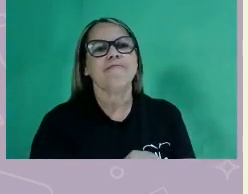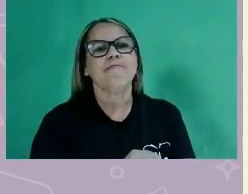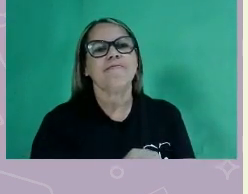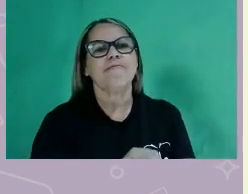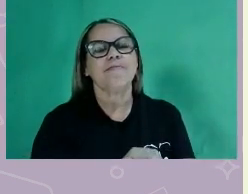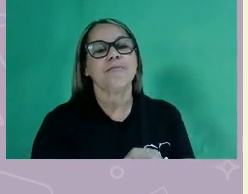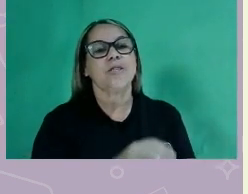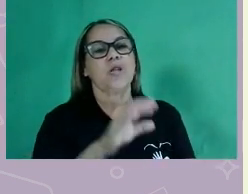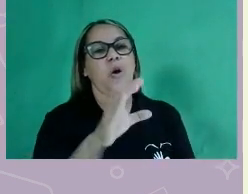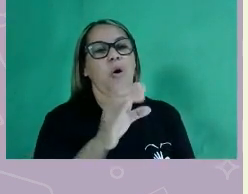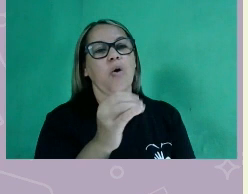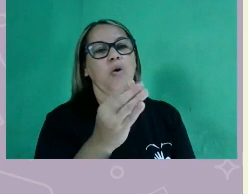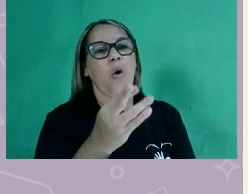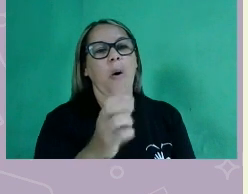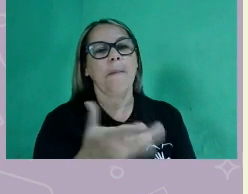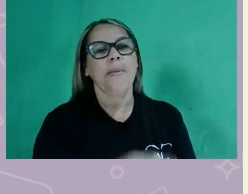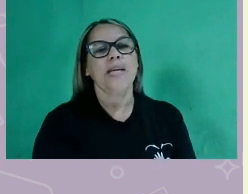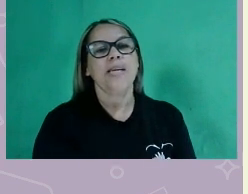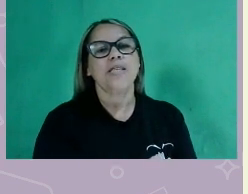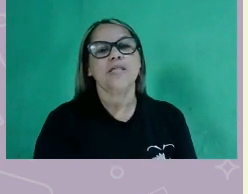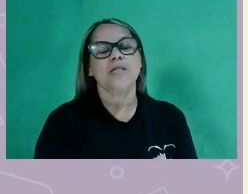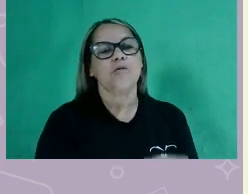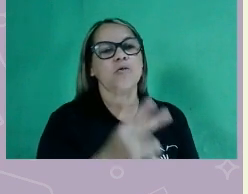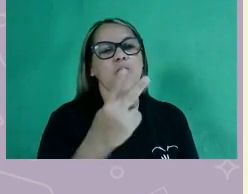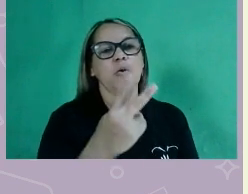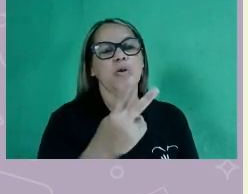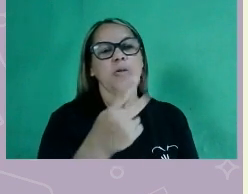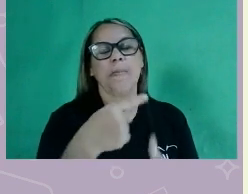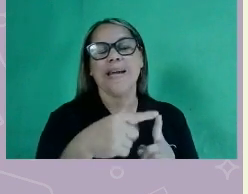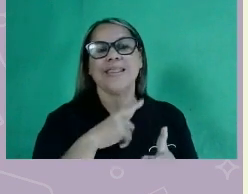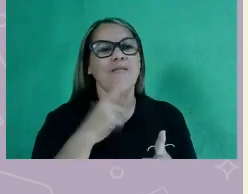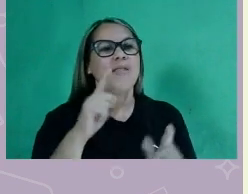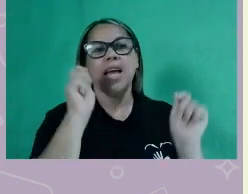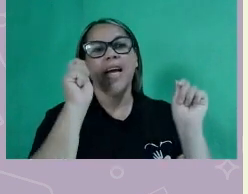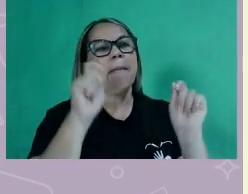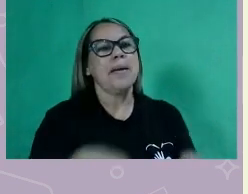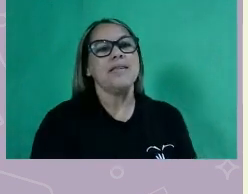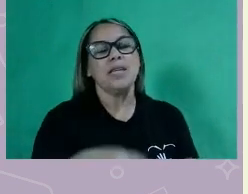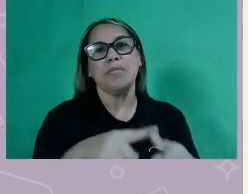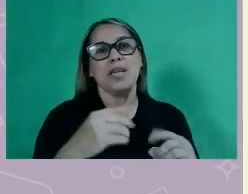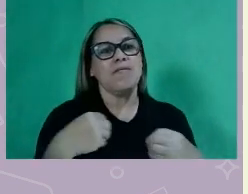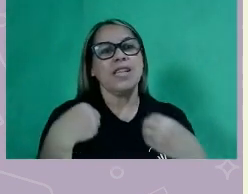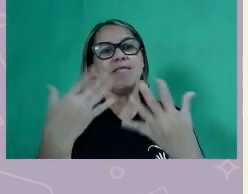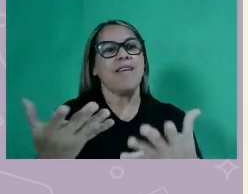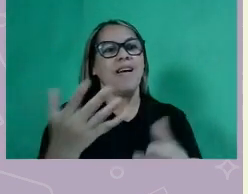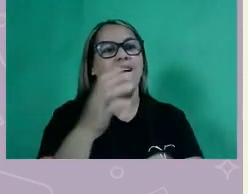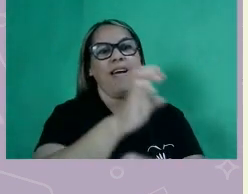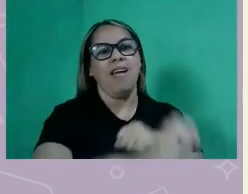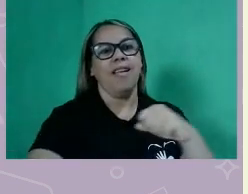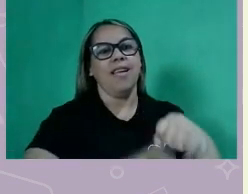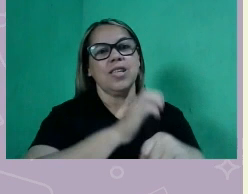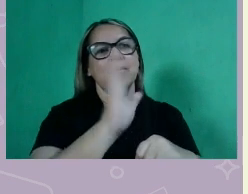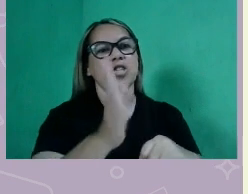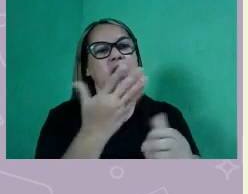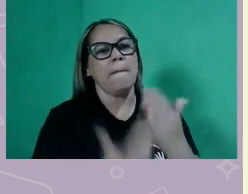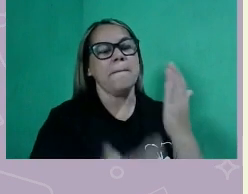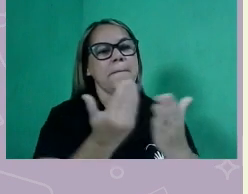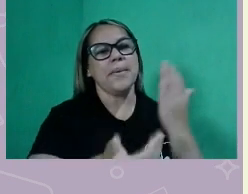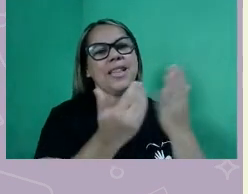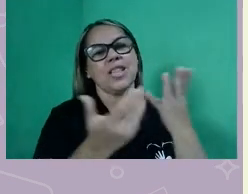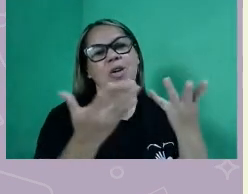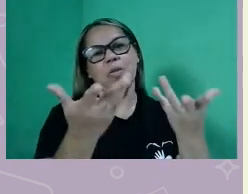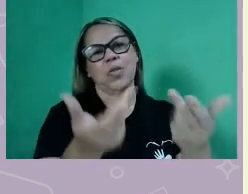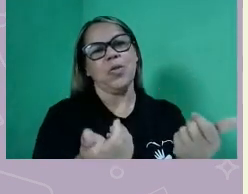o cobre dois mais não tem capacidade em reduzir porque não pode ceder elétrons né ele já perdeu os elétrons dele está no estado